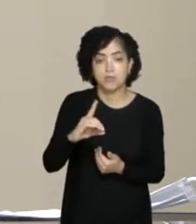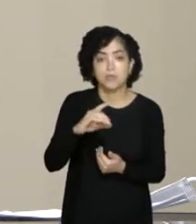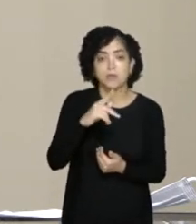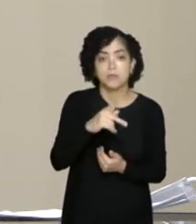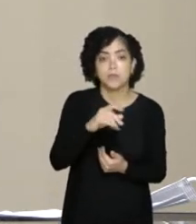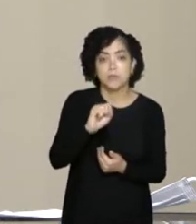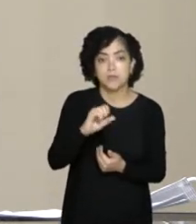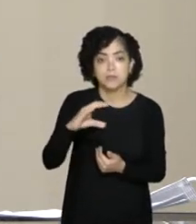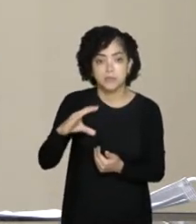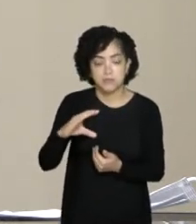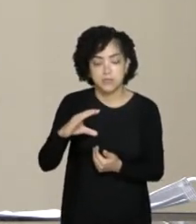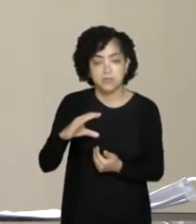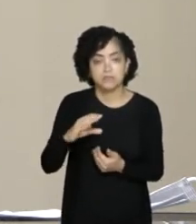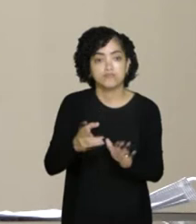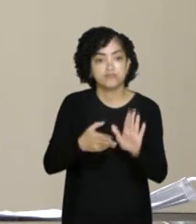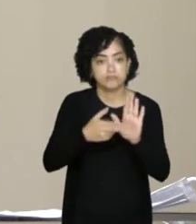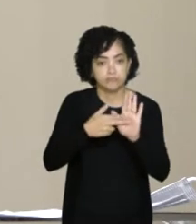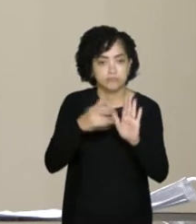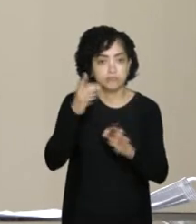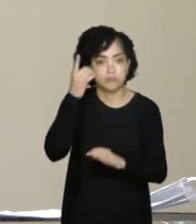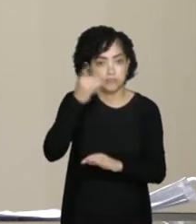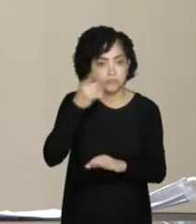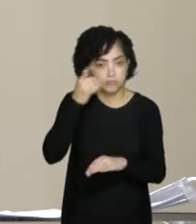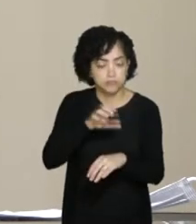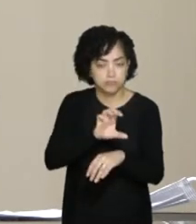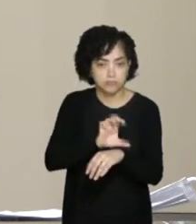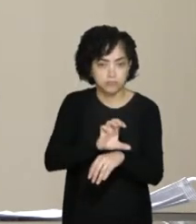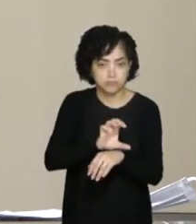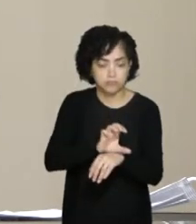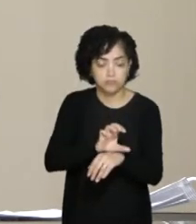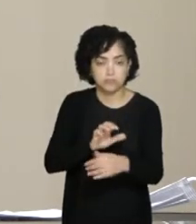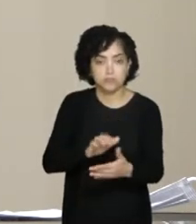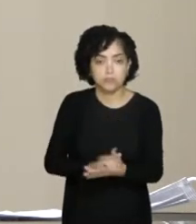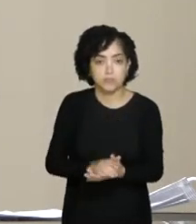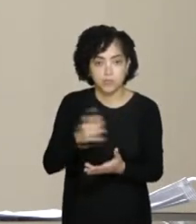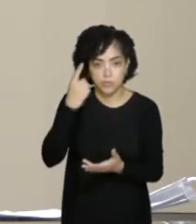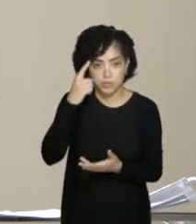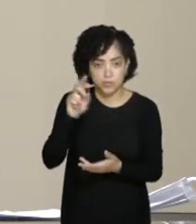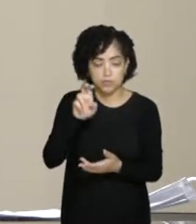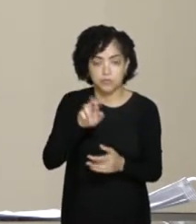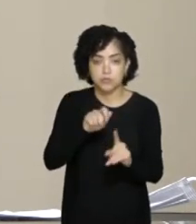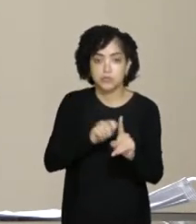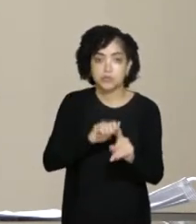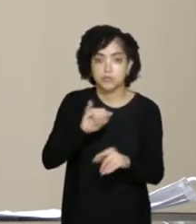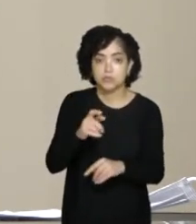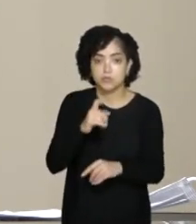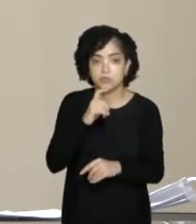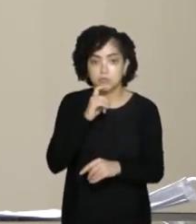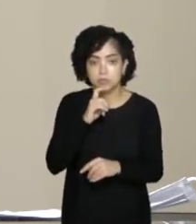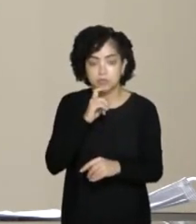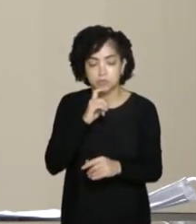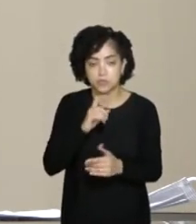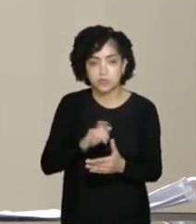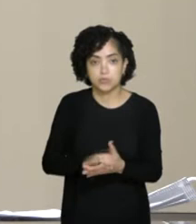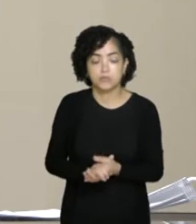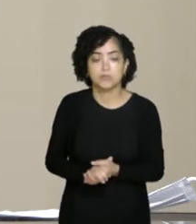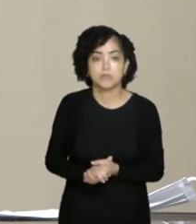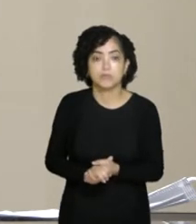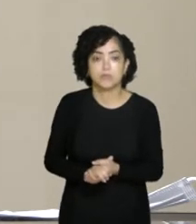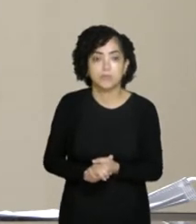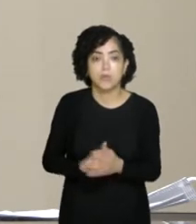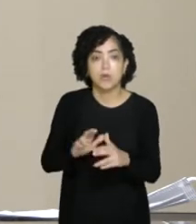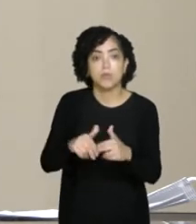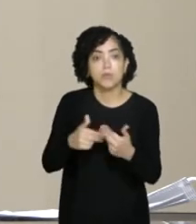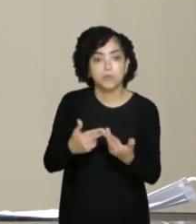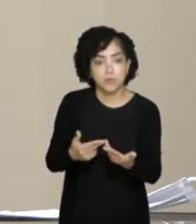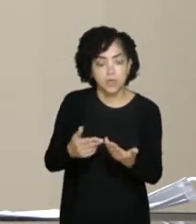PSD-PP-PSC, para ocupar a cadeira de deputado neste poder, a partir de 5 de julho do corrente ano, por